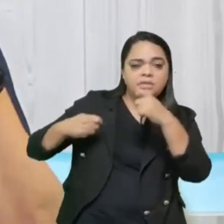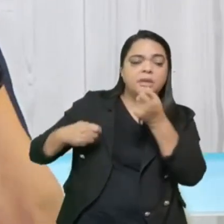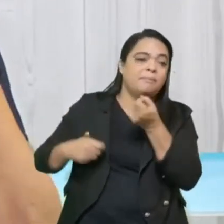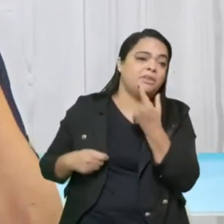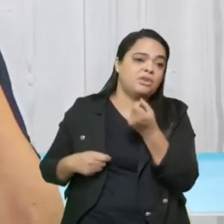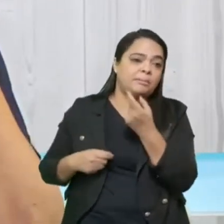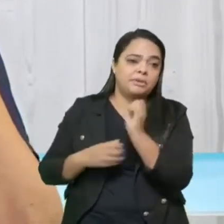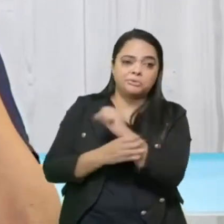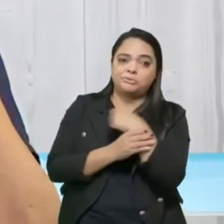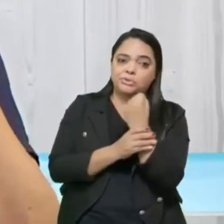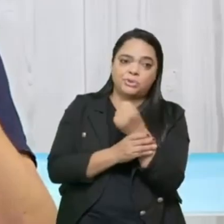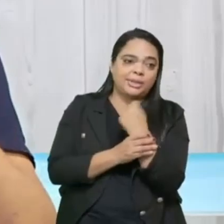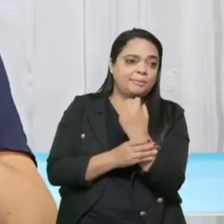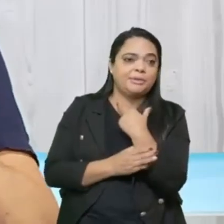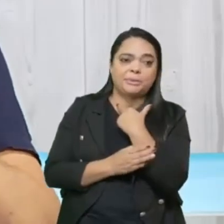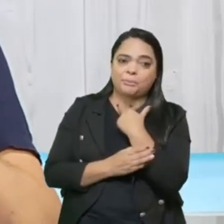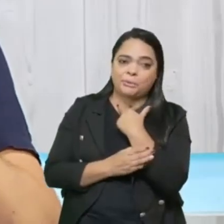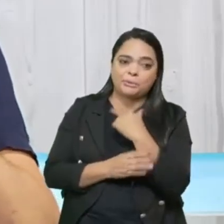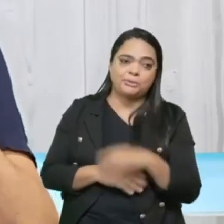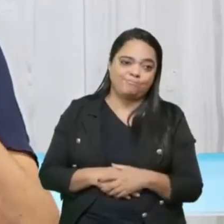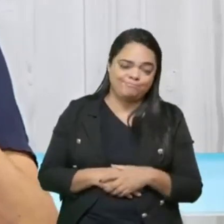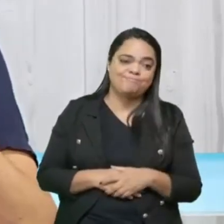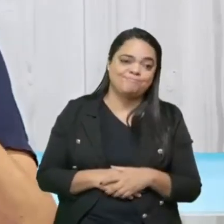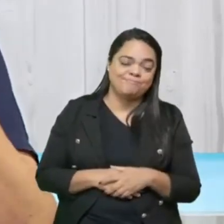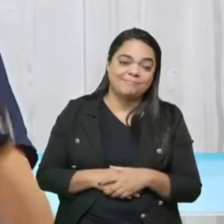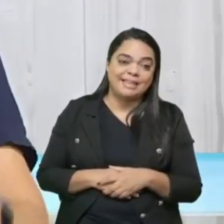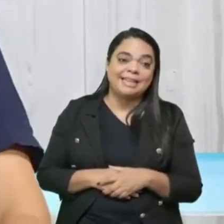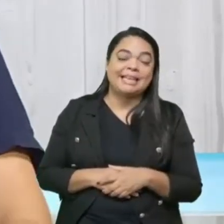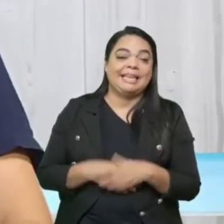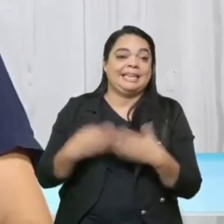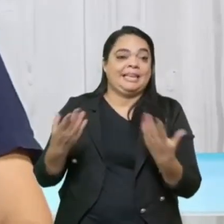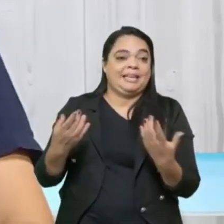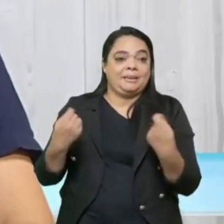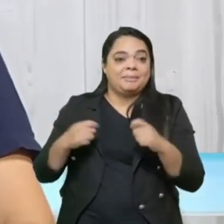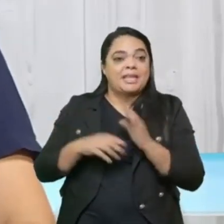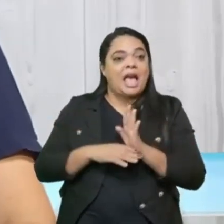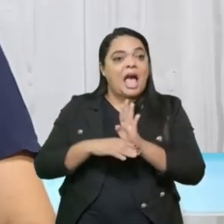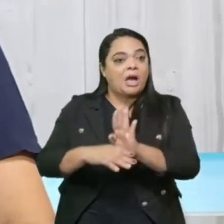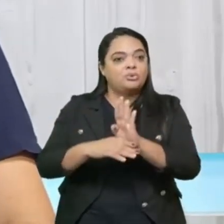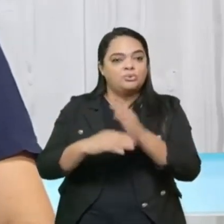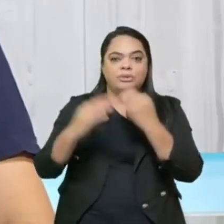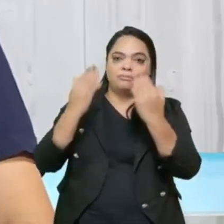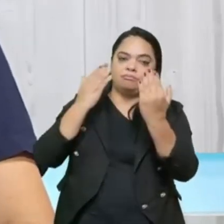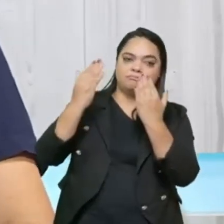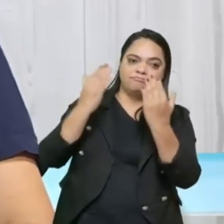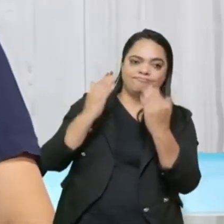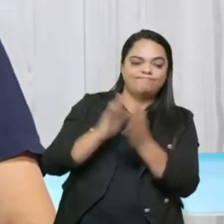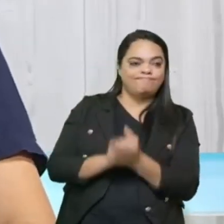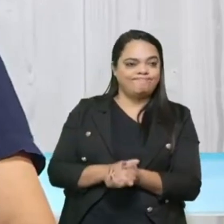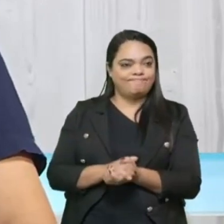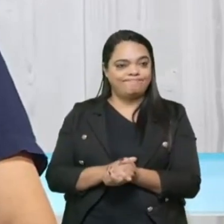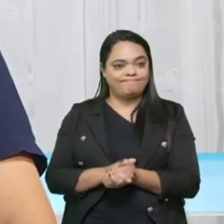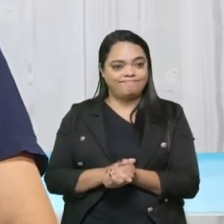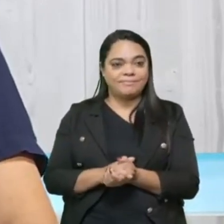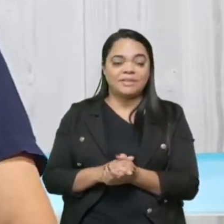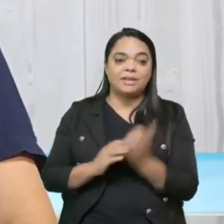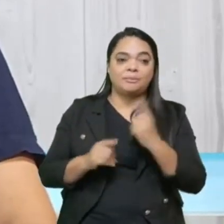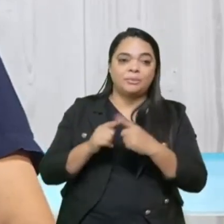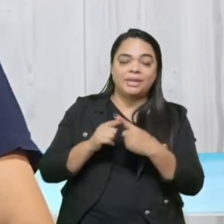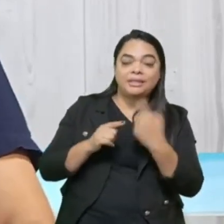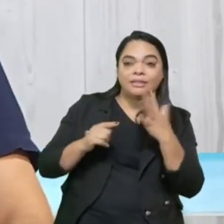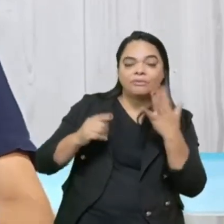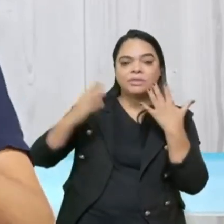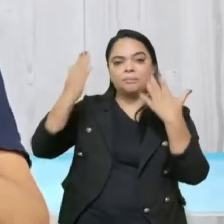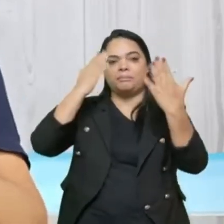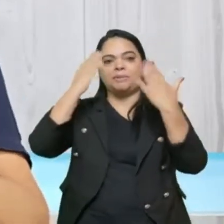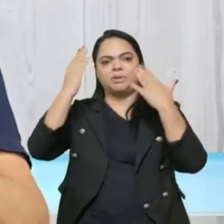a fisioterapia não pode prescrever. Às vezes a pessoa precisa de uma ajuda psicológica que o psicológico dessa pessoa está influenciando